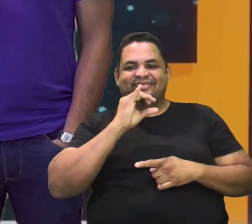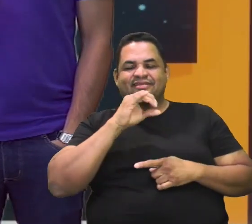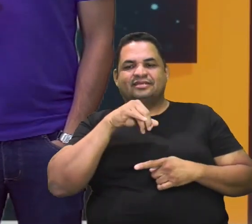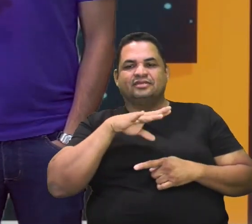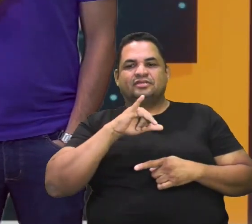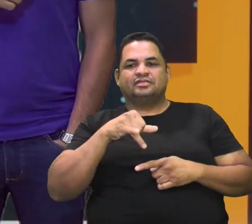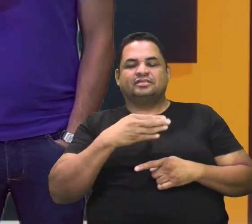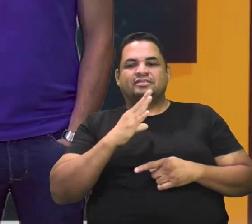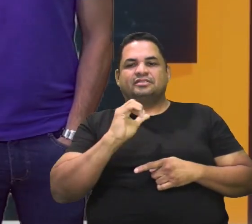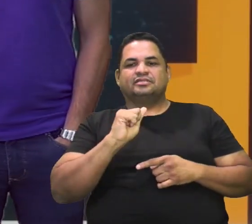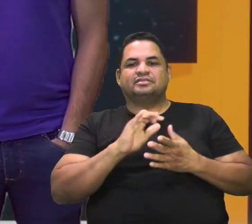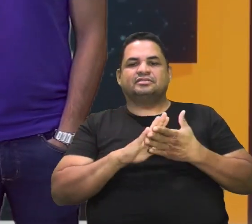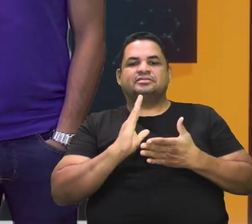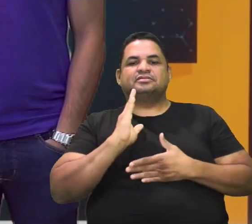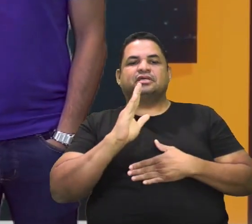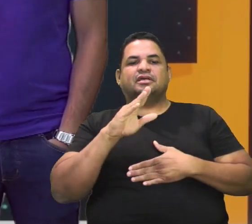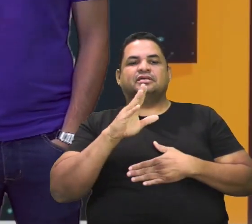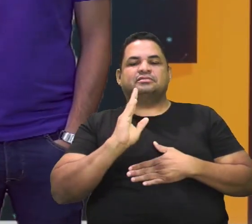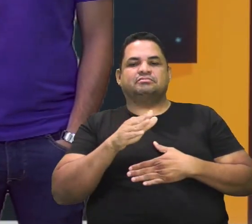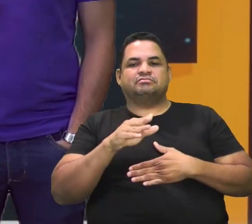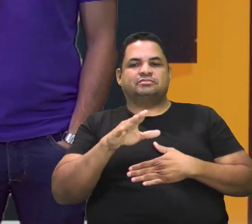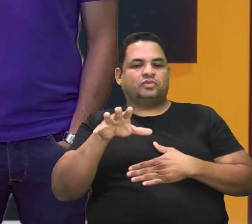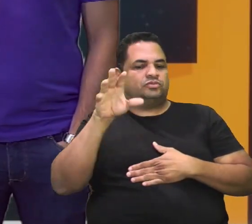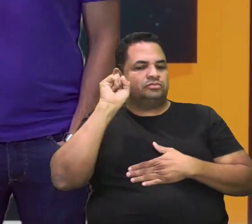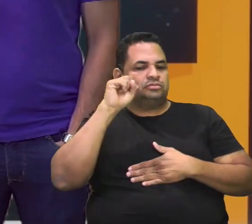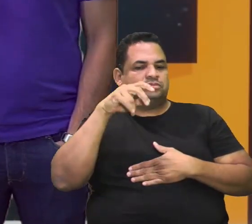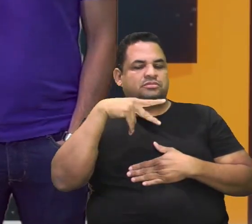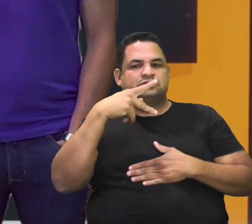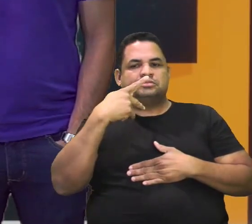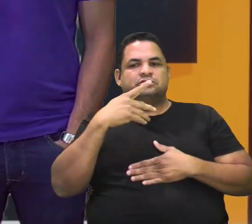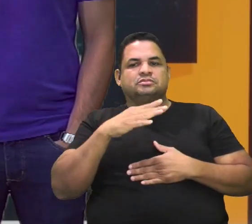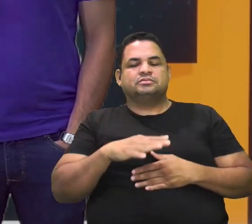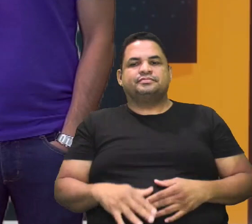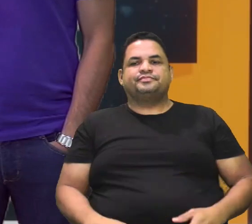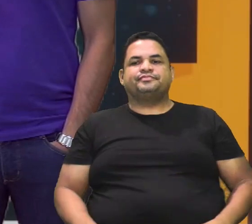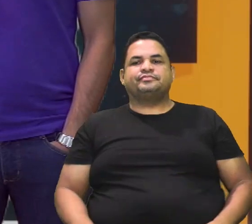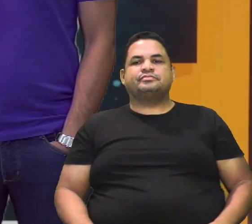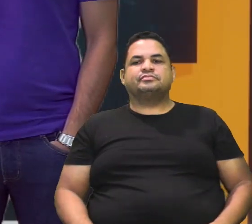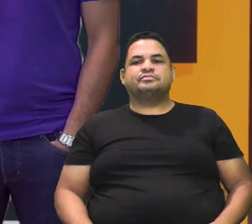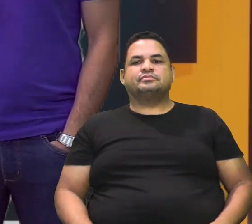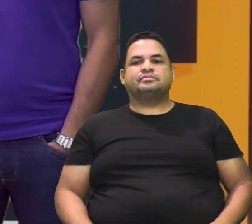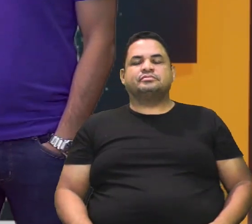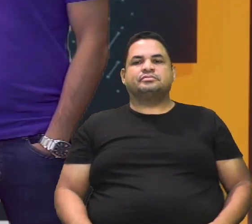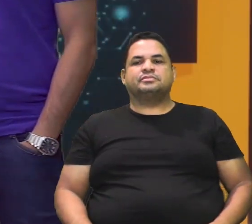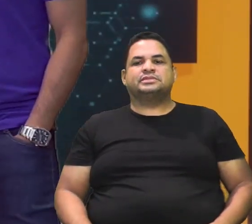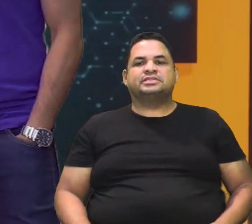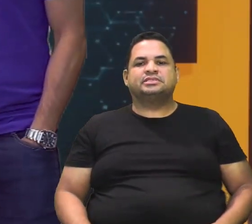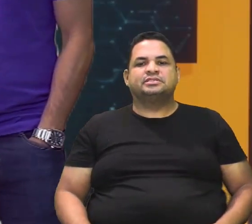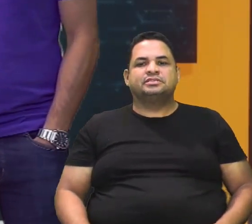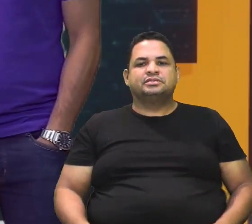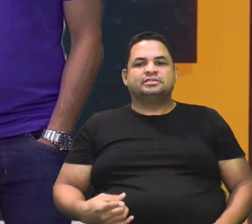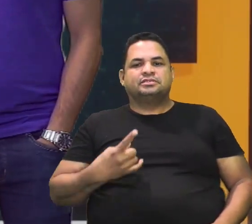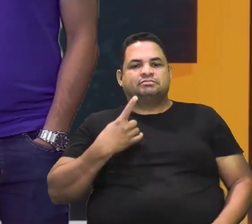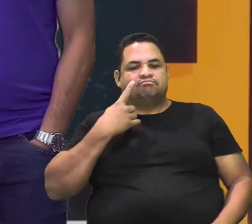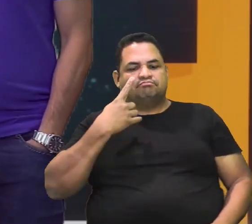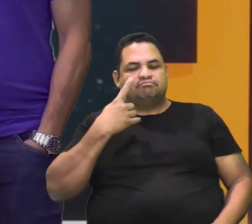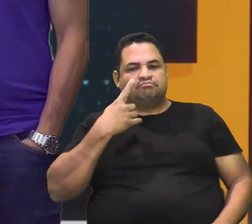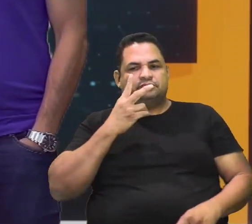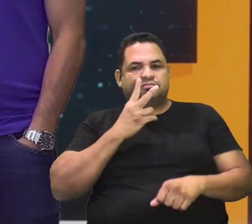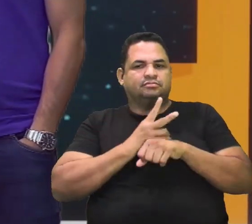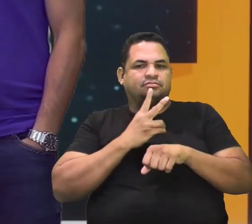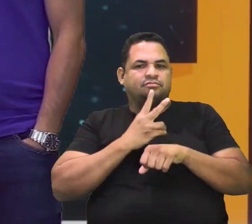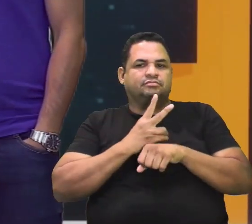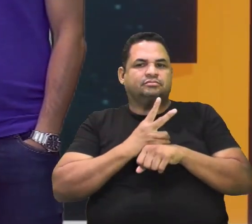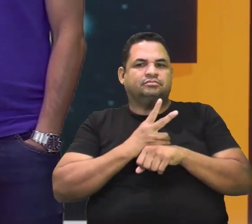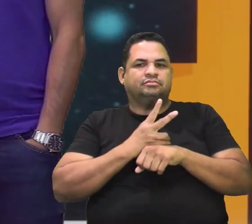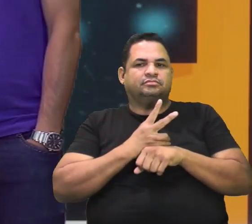canjica. Já ouvi comentários por aí que estava muito boa, mas eu não provei. Mas olha só, se ela tivesse se contentado só em assistir o vídeo,